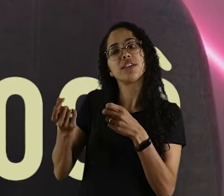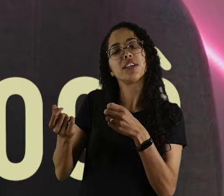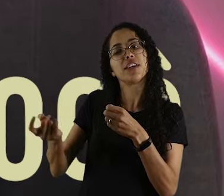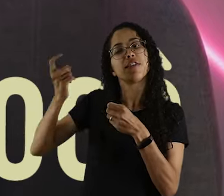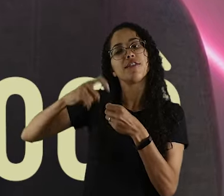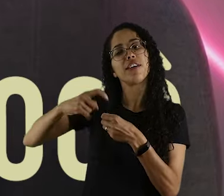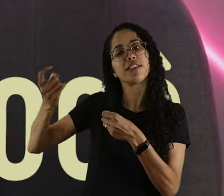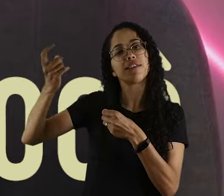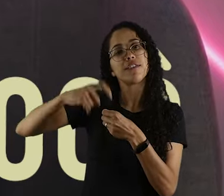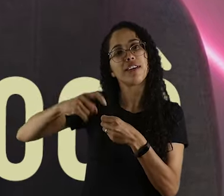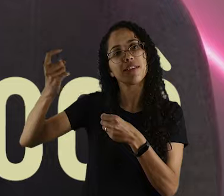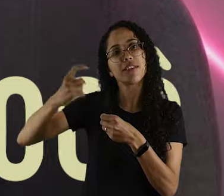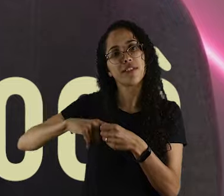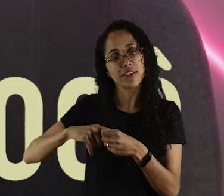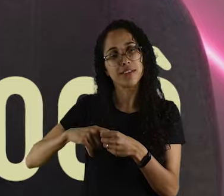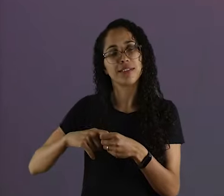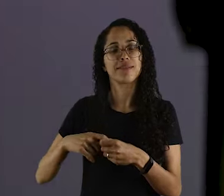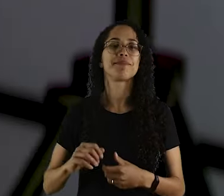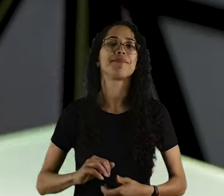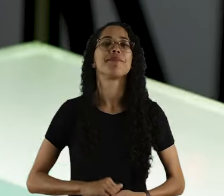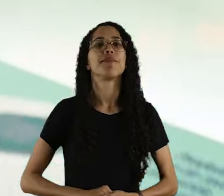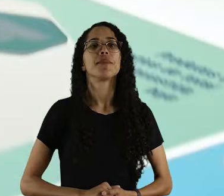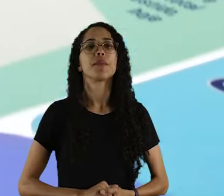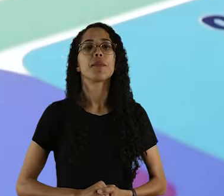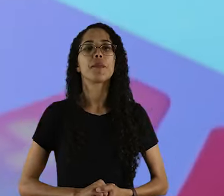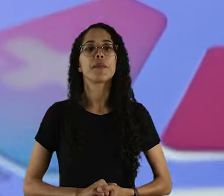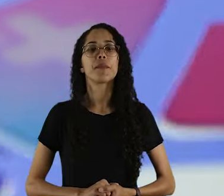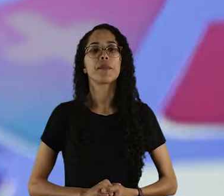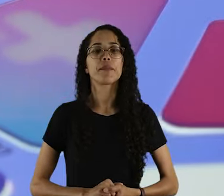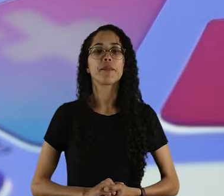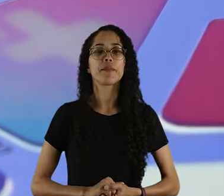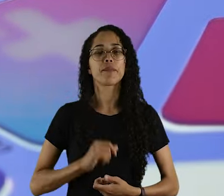vai trabalhar para você e não você trabalhar para o dinheiro.